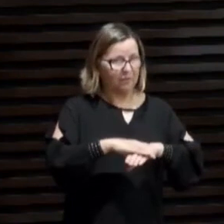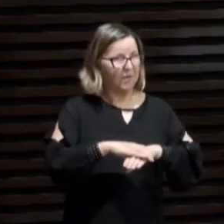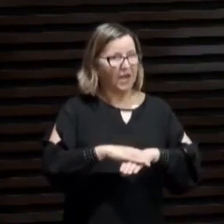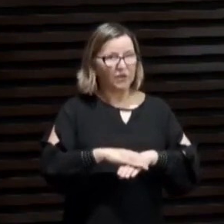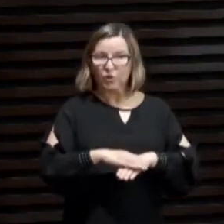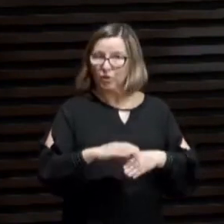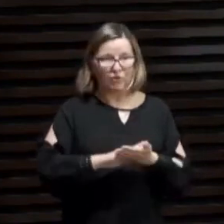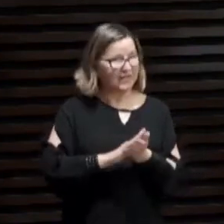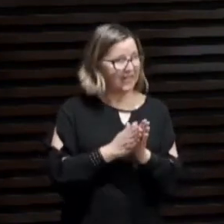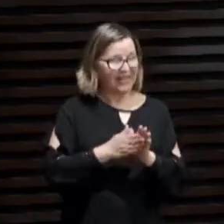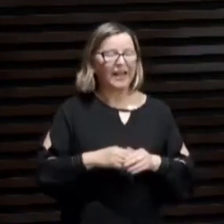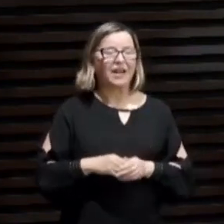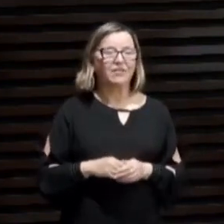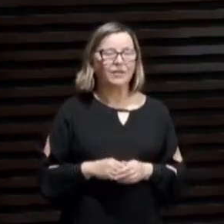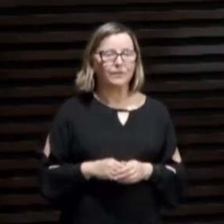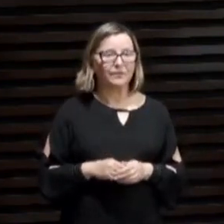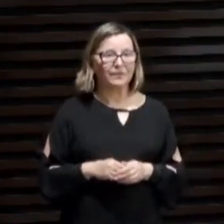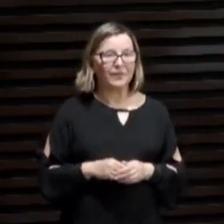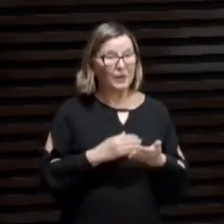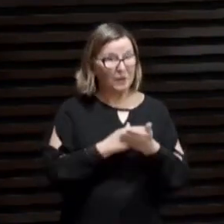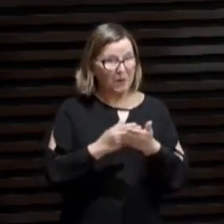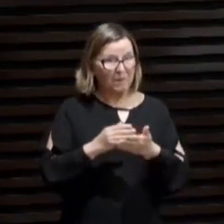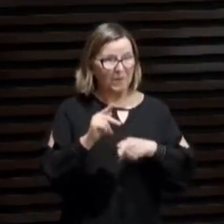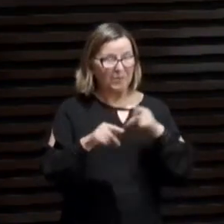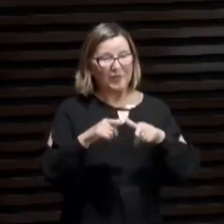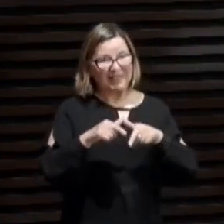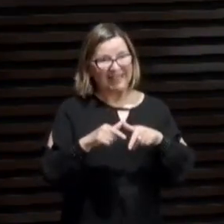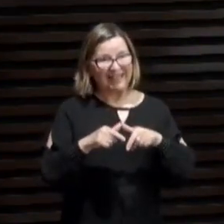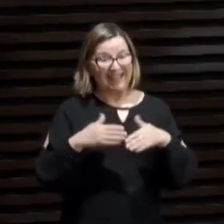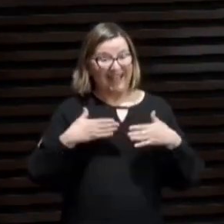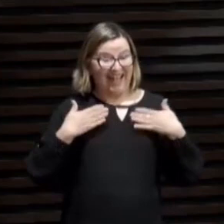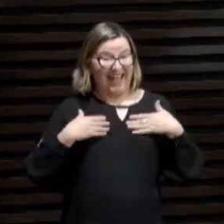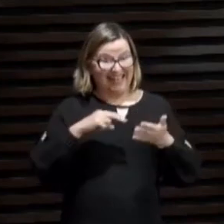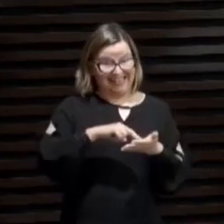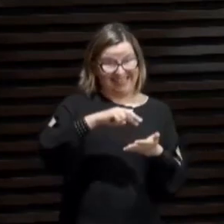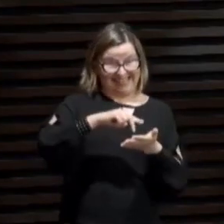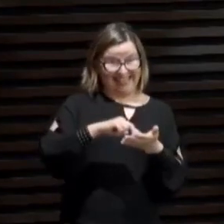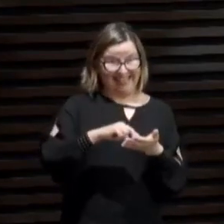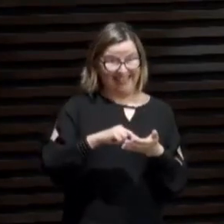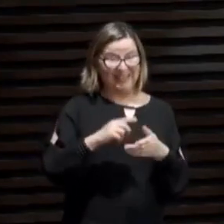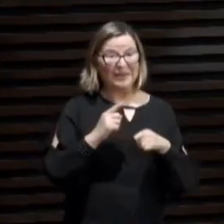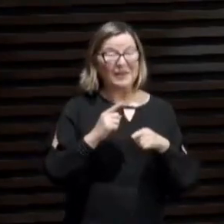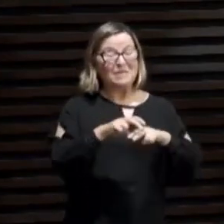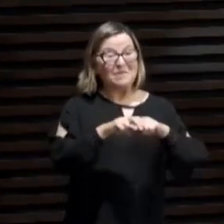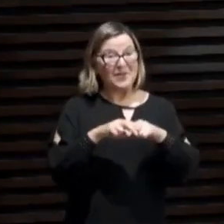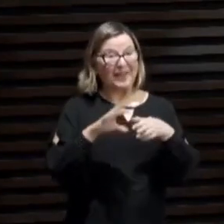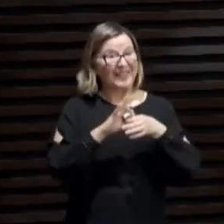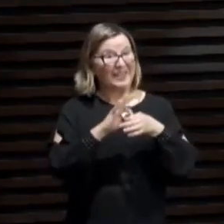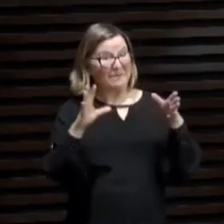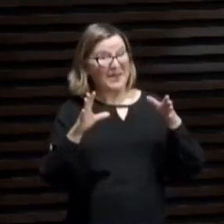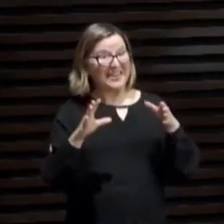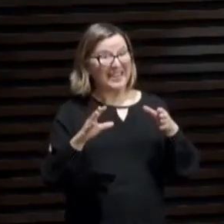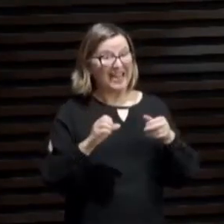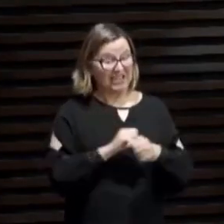A princípio, o povo de Israel se alegrou, se regozijou nessa liberdade que eles tiveram, essa mão da